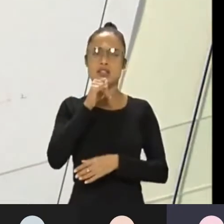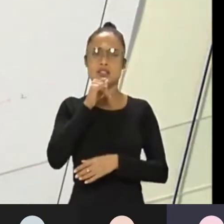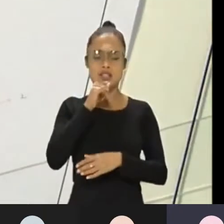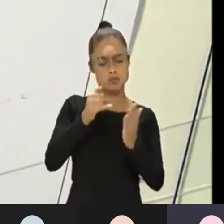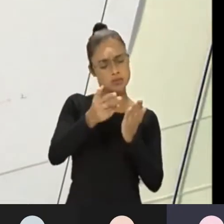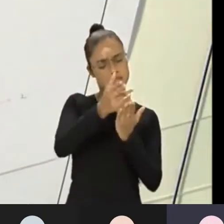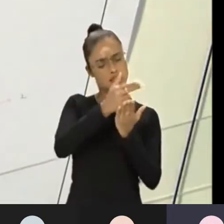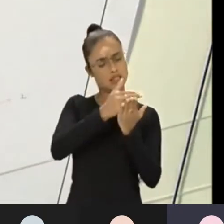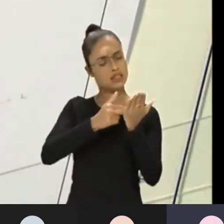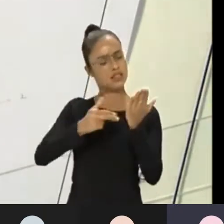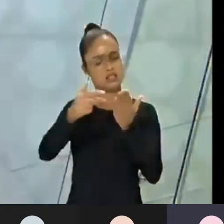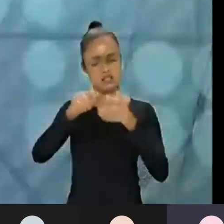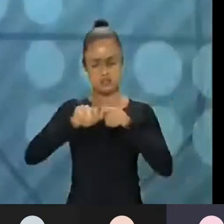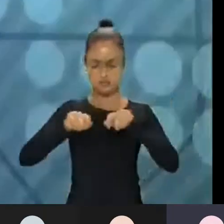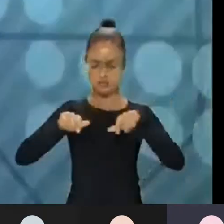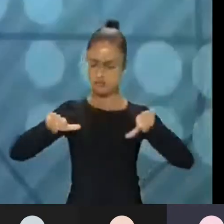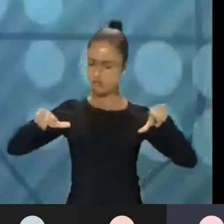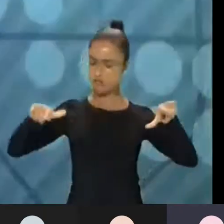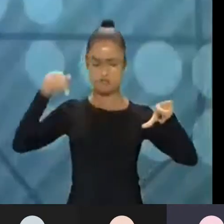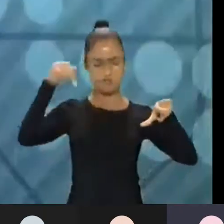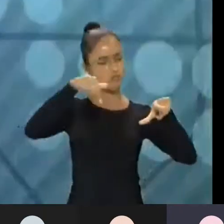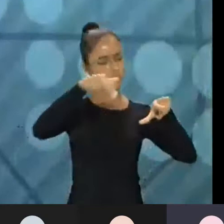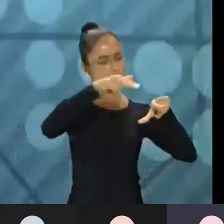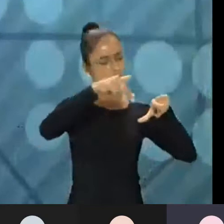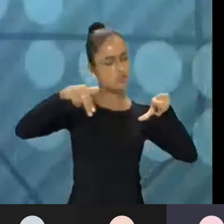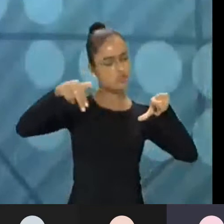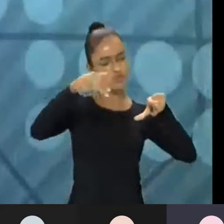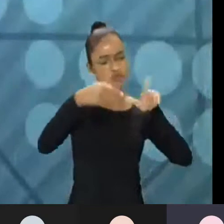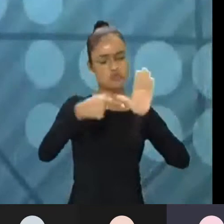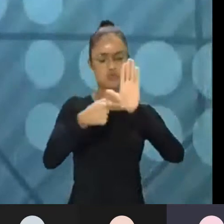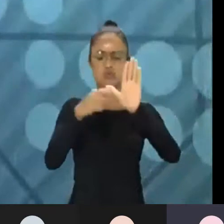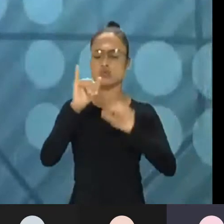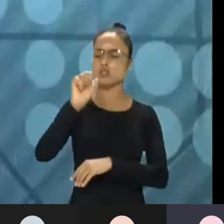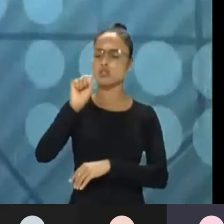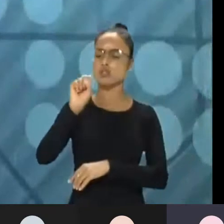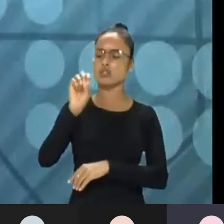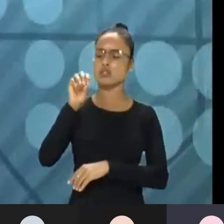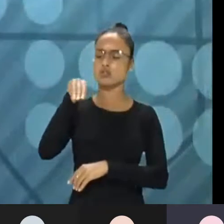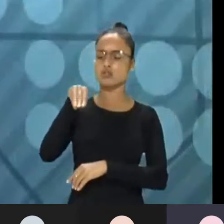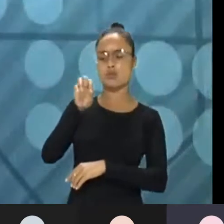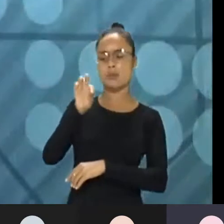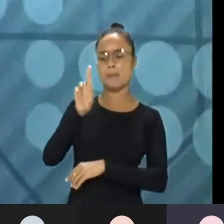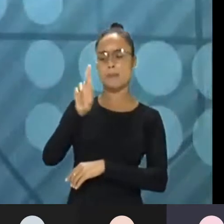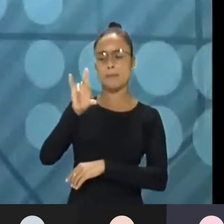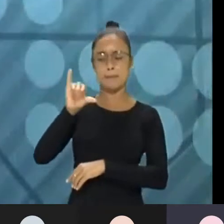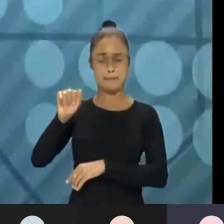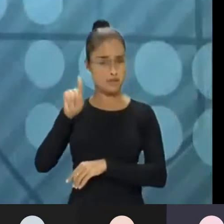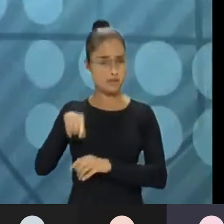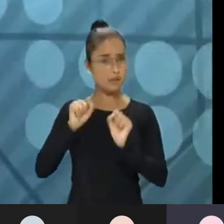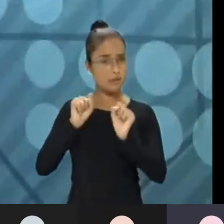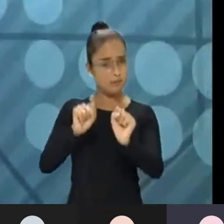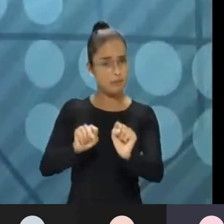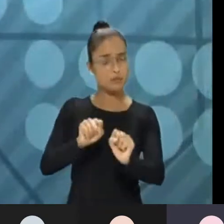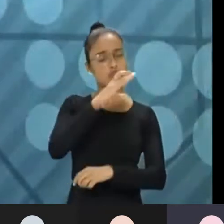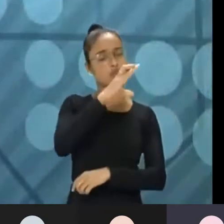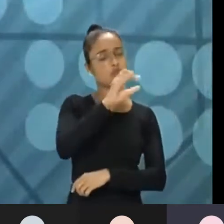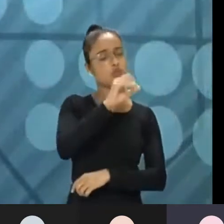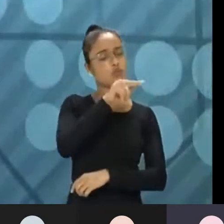exemplos, você vai praticar a técnica de representar em isometria. Pode ser feita tanto um croquis na